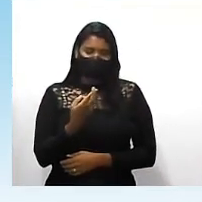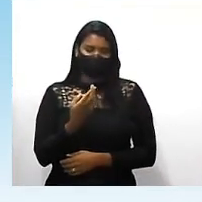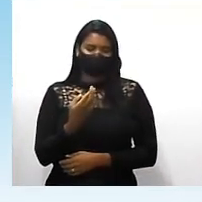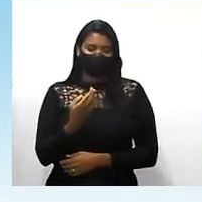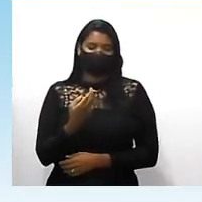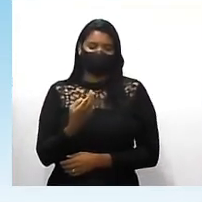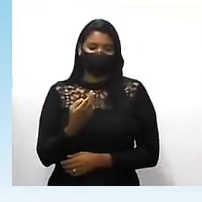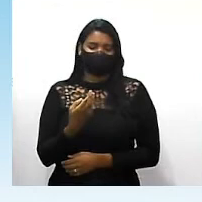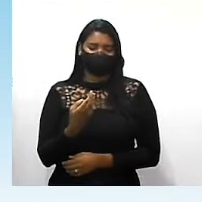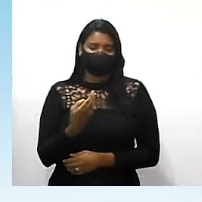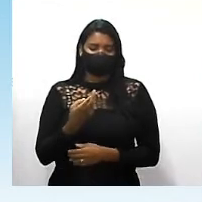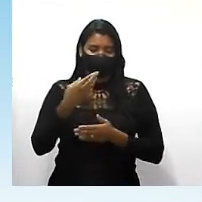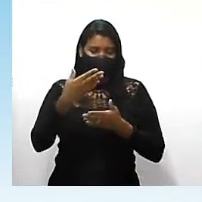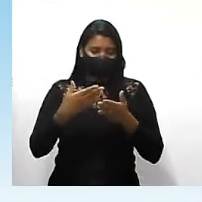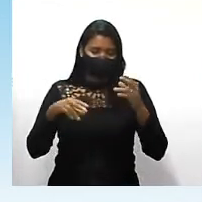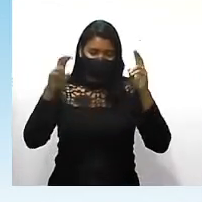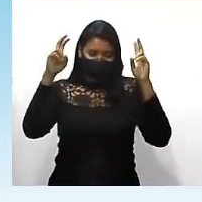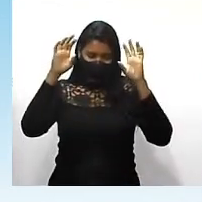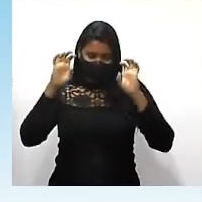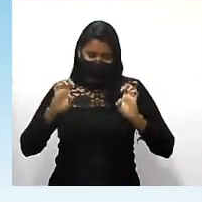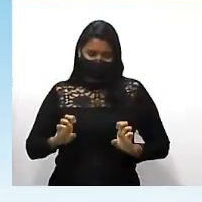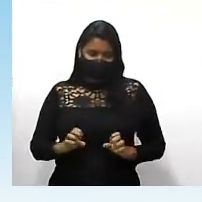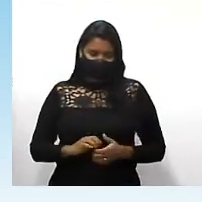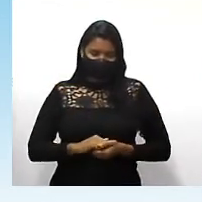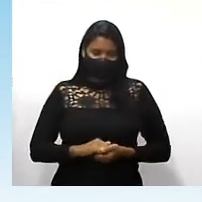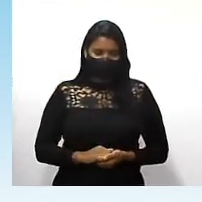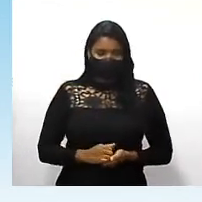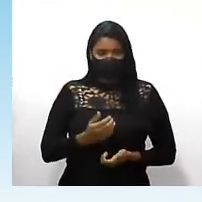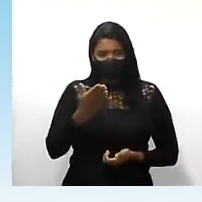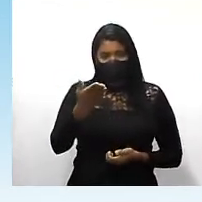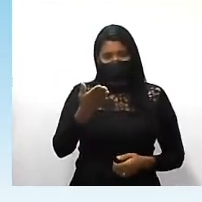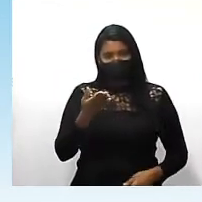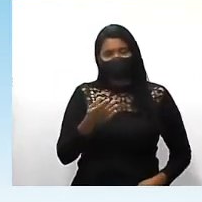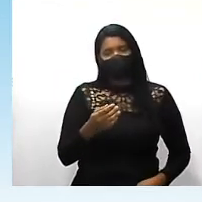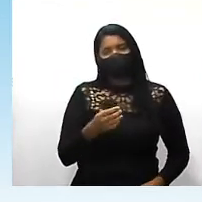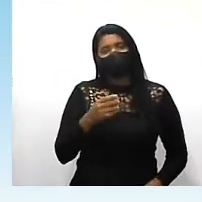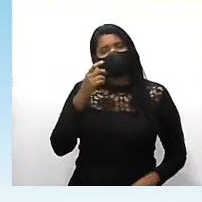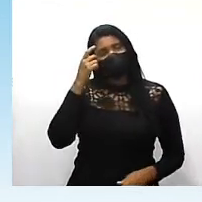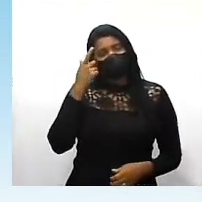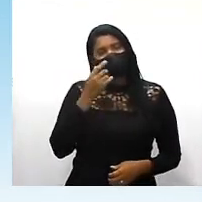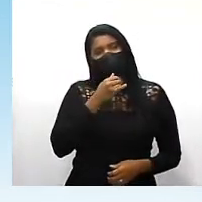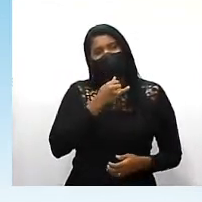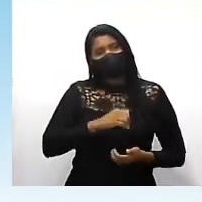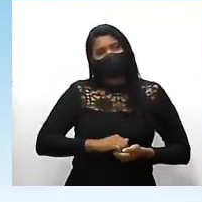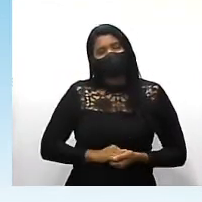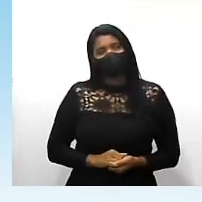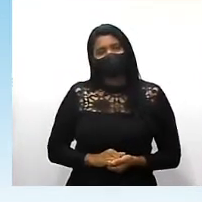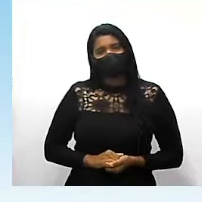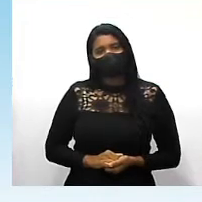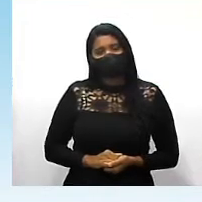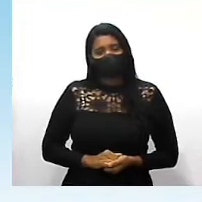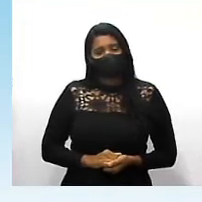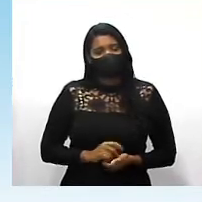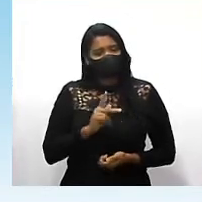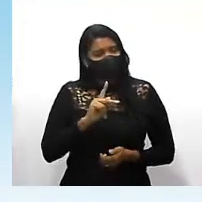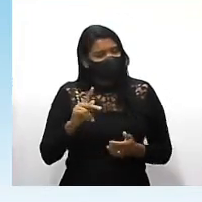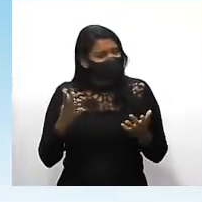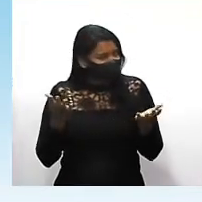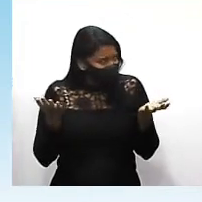esses dilemas éticos. Você pode pensar da seguinte maneira: professor, para um pouquinho aqui,